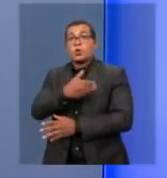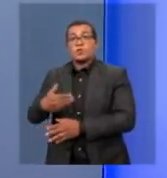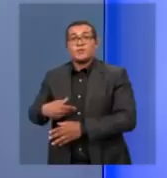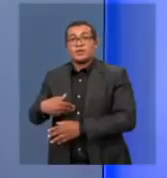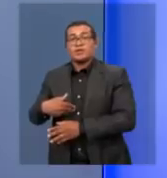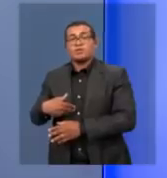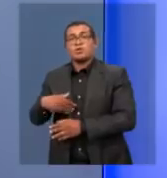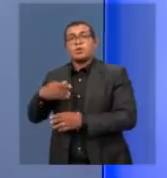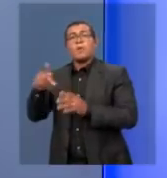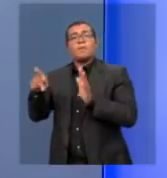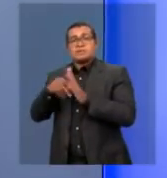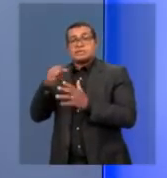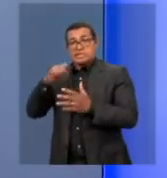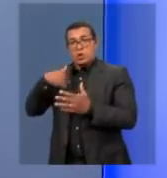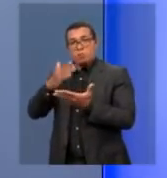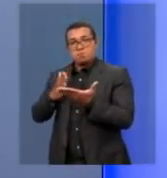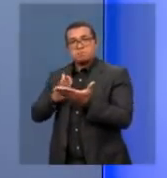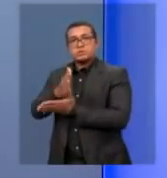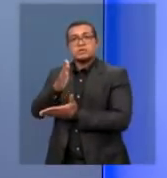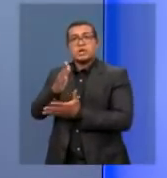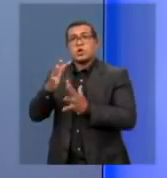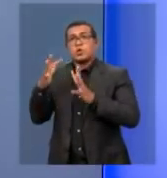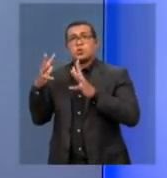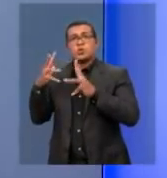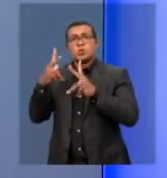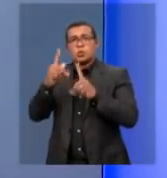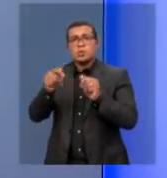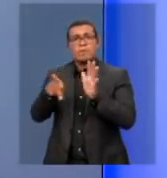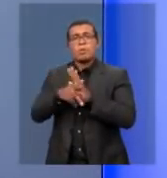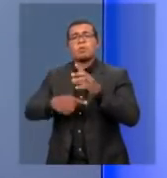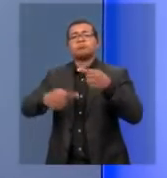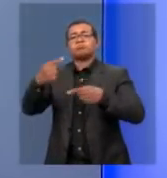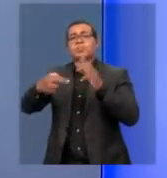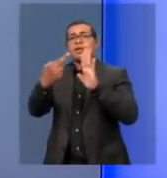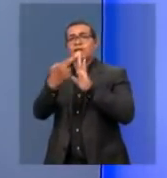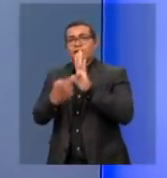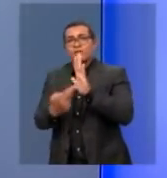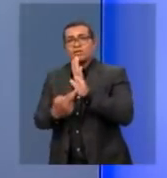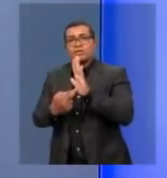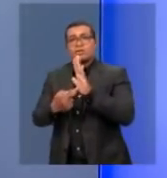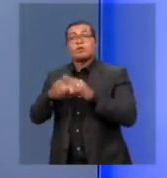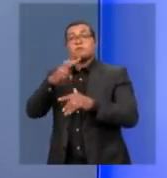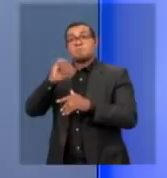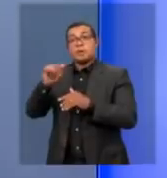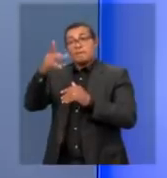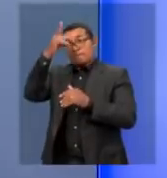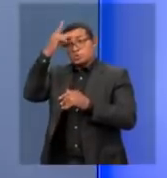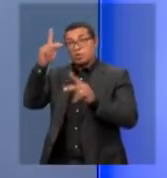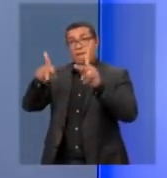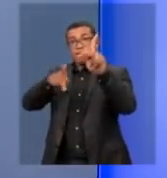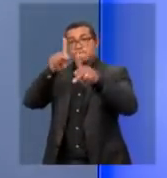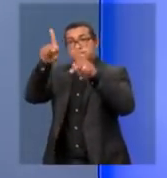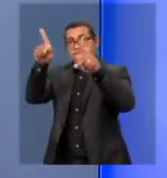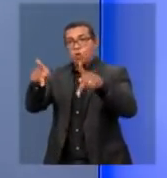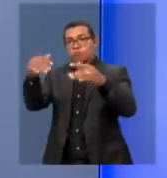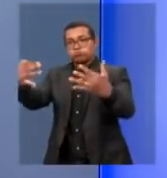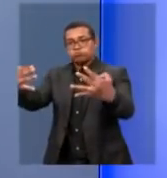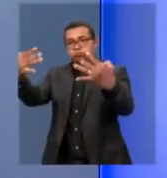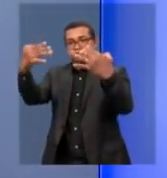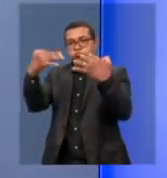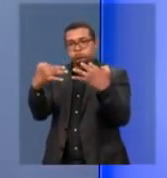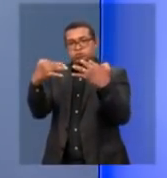serão tocadas a partir de conferências municipais e estaduais que onde o povo decidirá